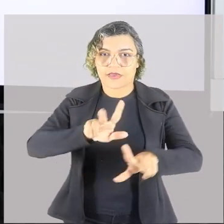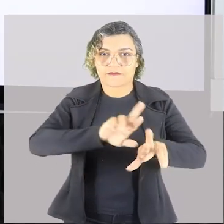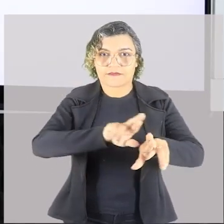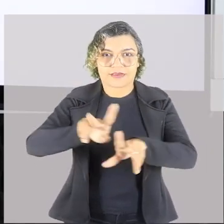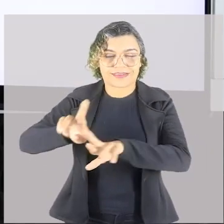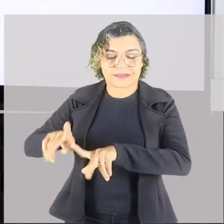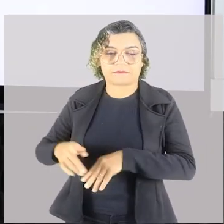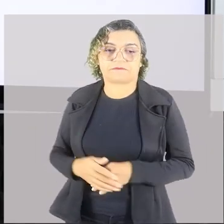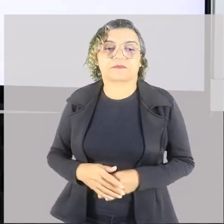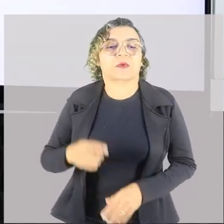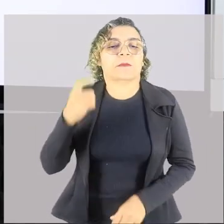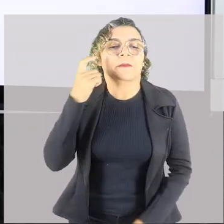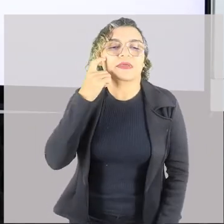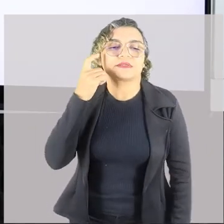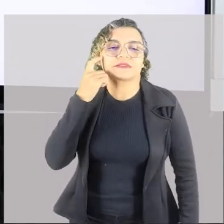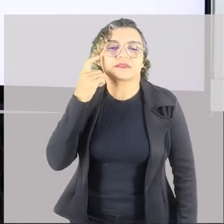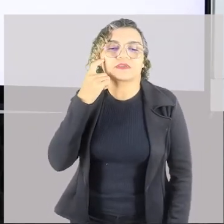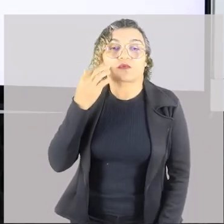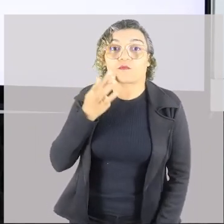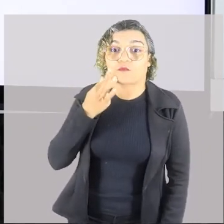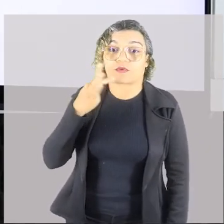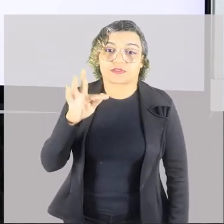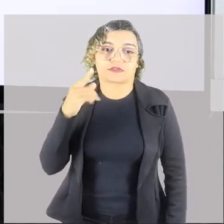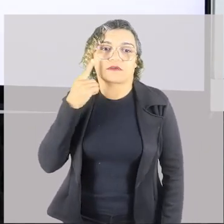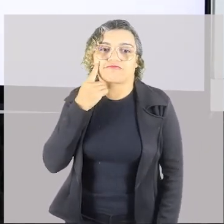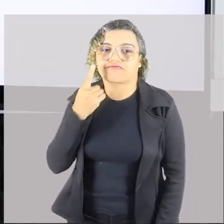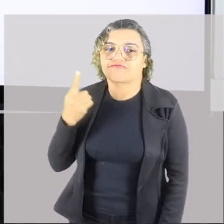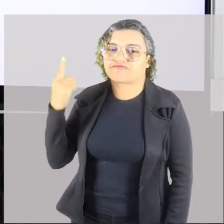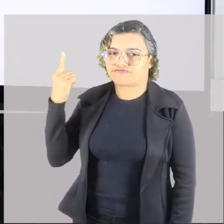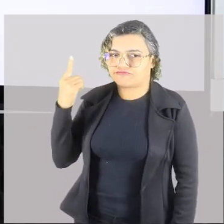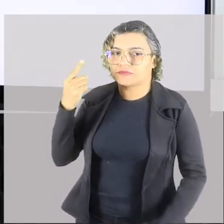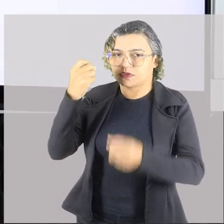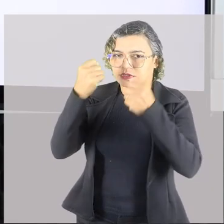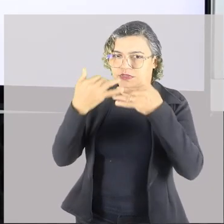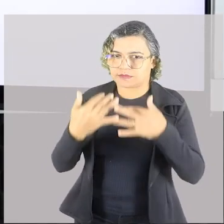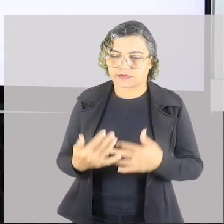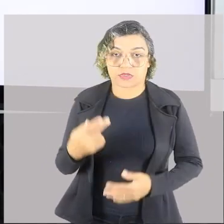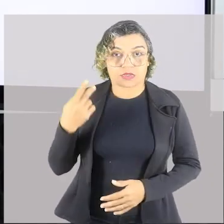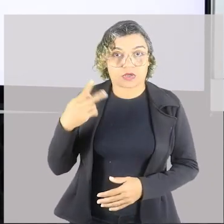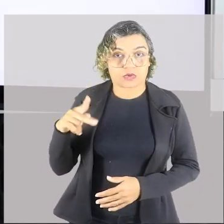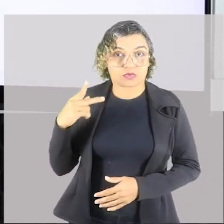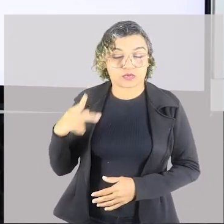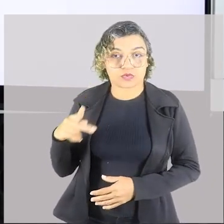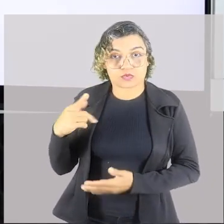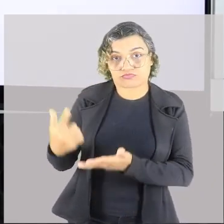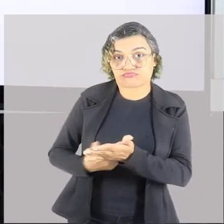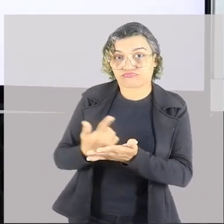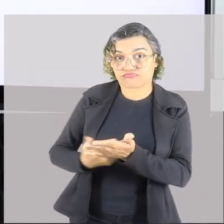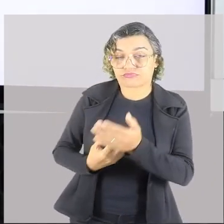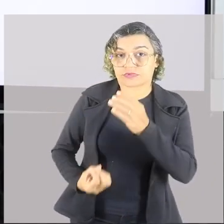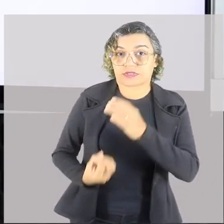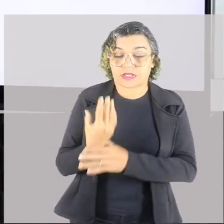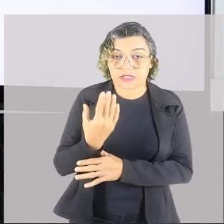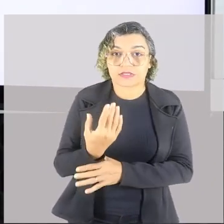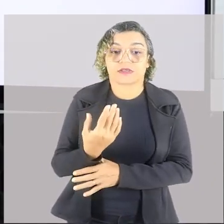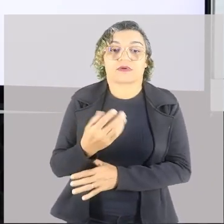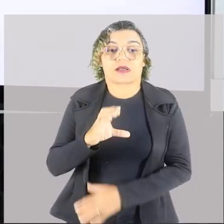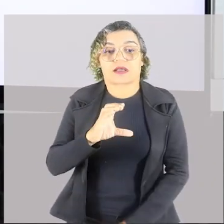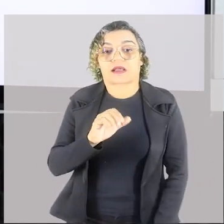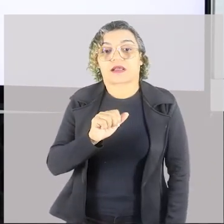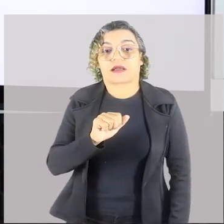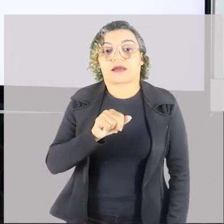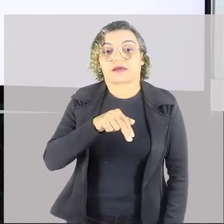O pensador francês Michel de Montaigne afirmou em sua obra Dos Canibais, que é o nome do ensaio